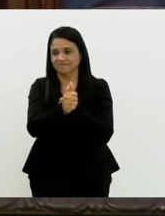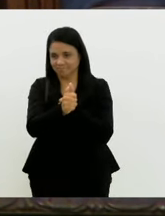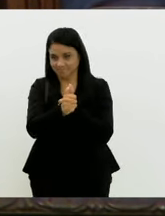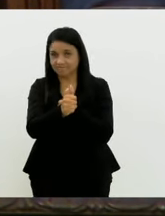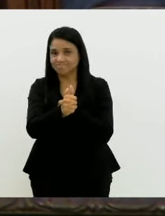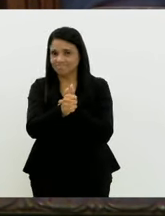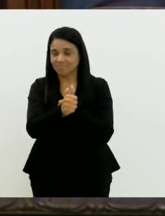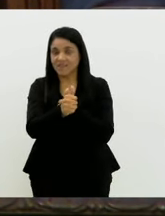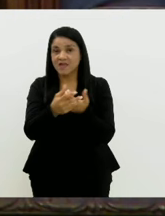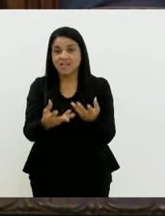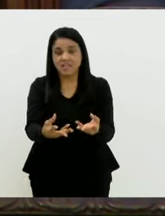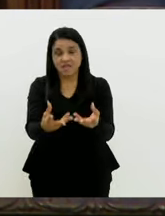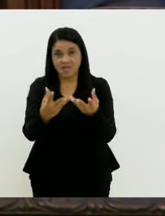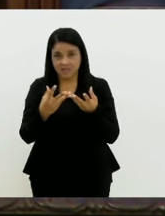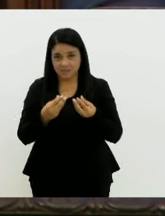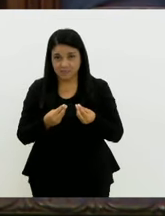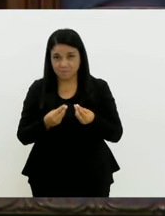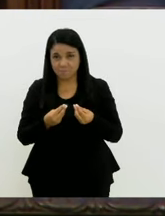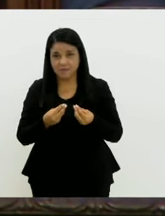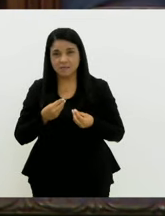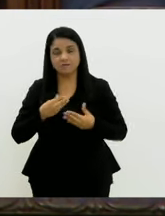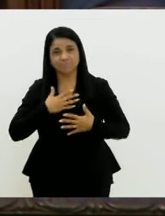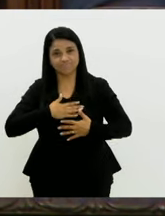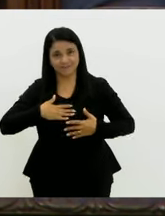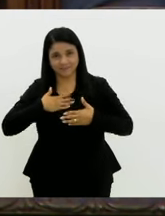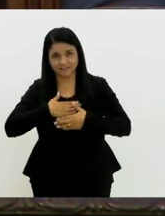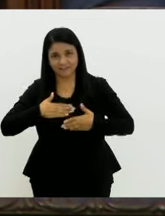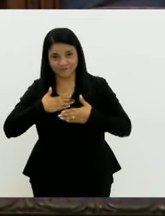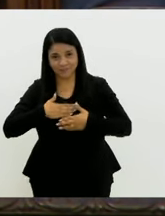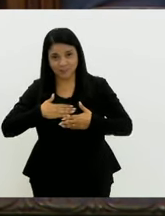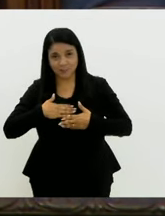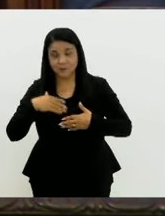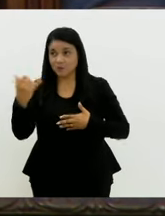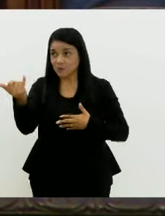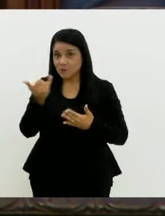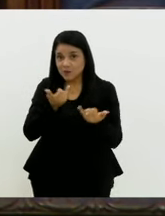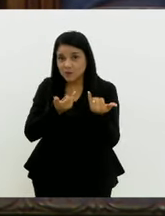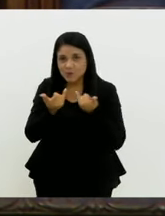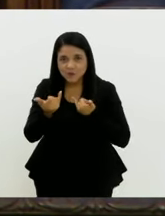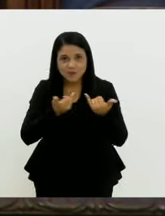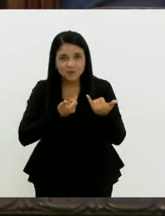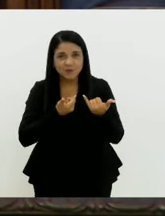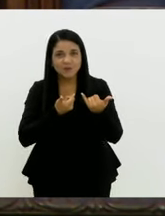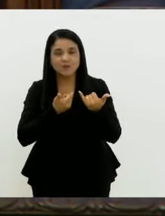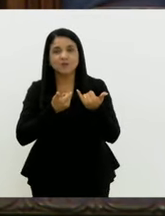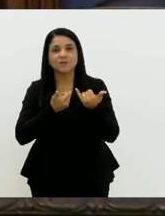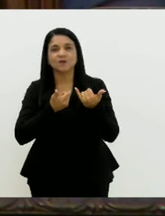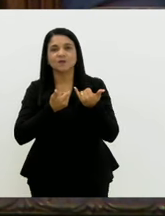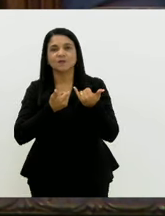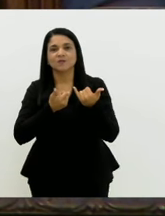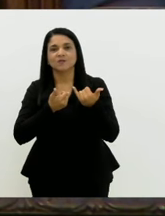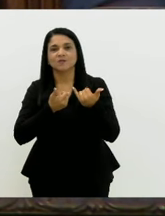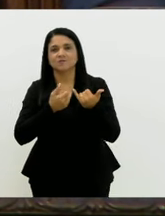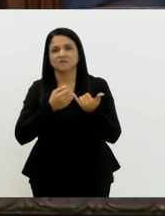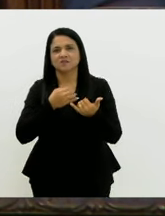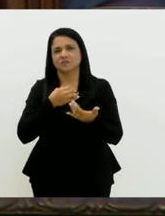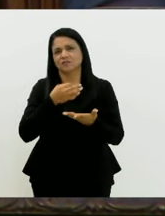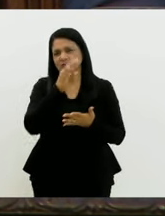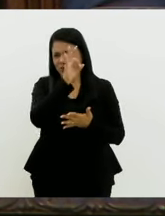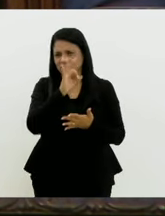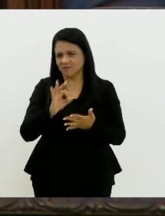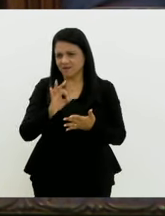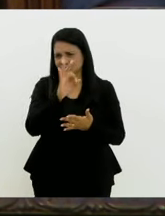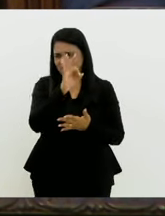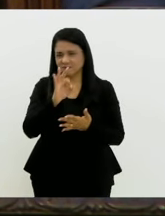com muita satisfação a notícia de que nos índices entre as áreas jurídicas, entre as